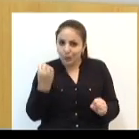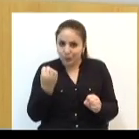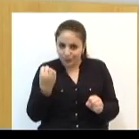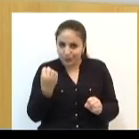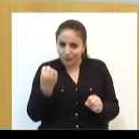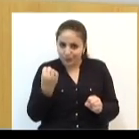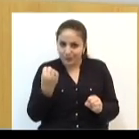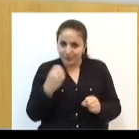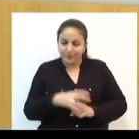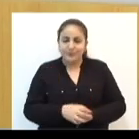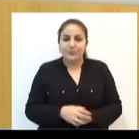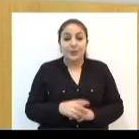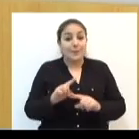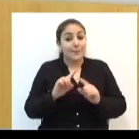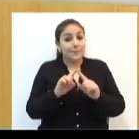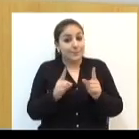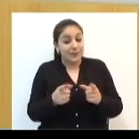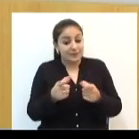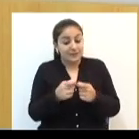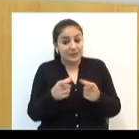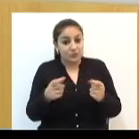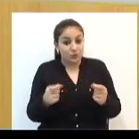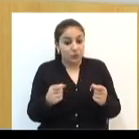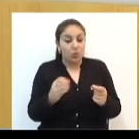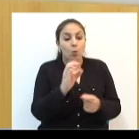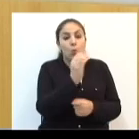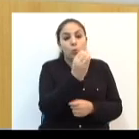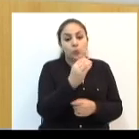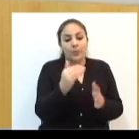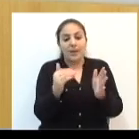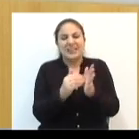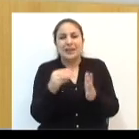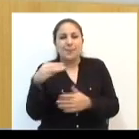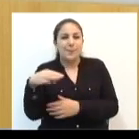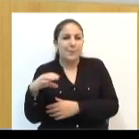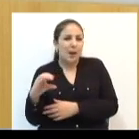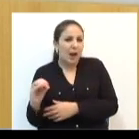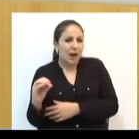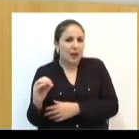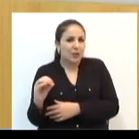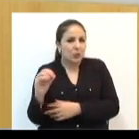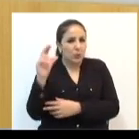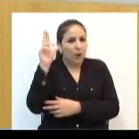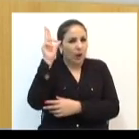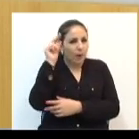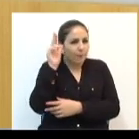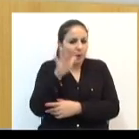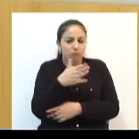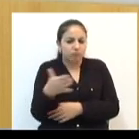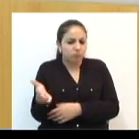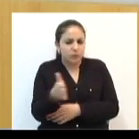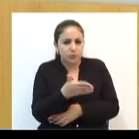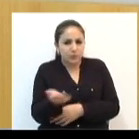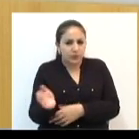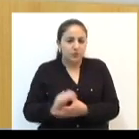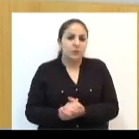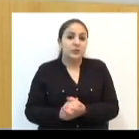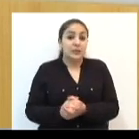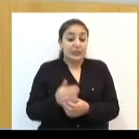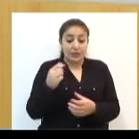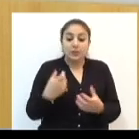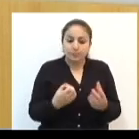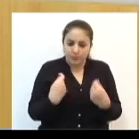lucro para o agricultor. Só que a soja vai de outubro a abril, maio. De maio a outubro, o agricultor